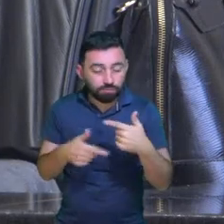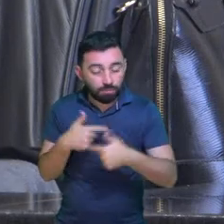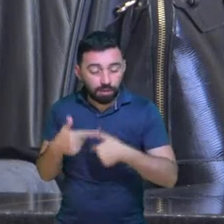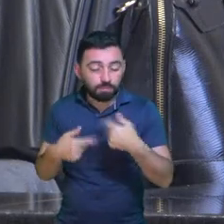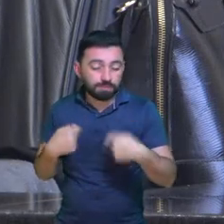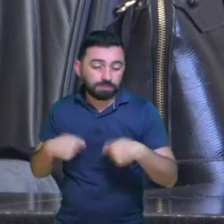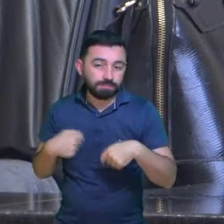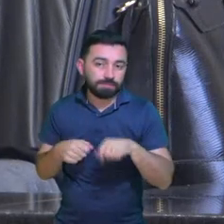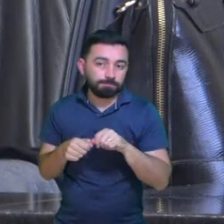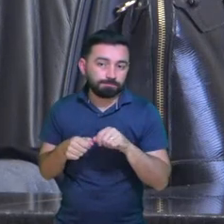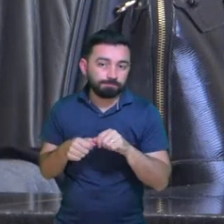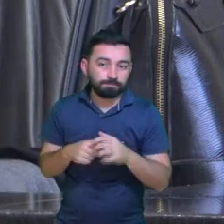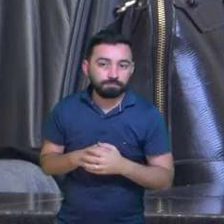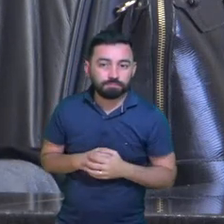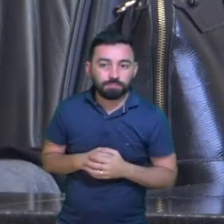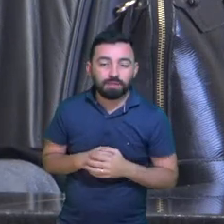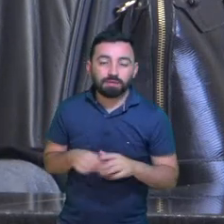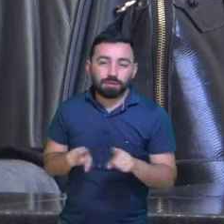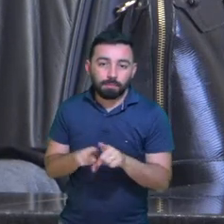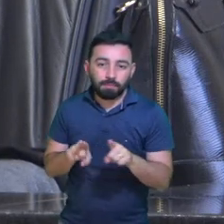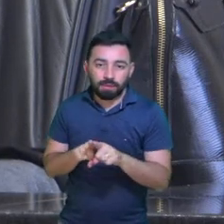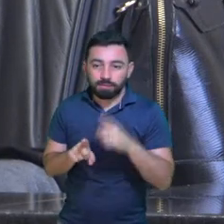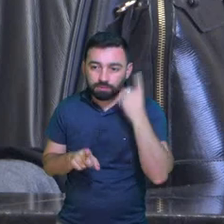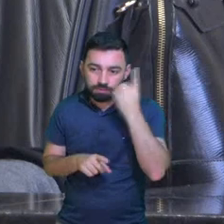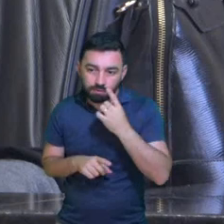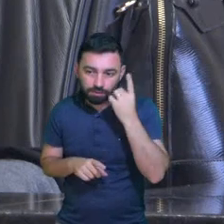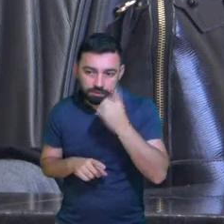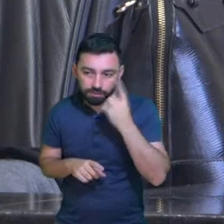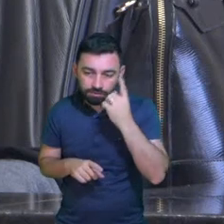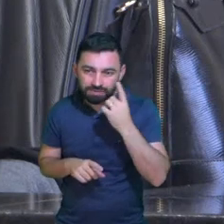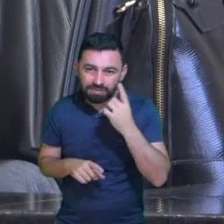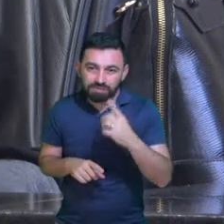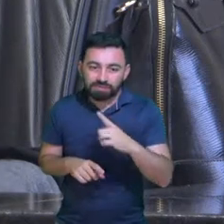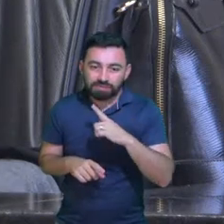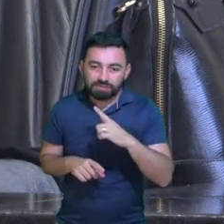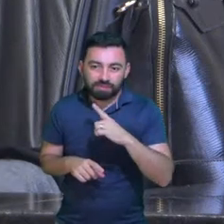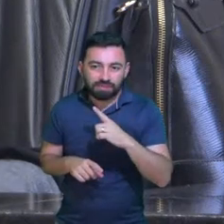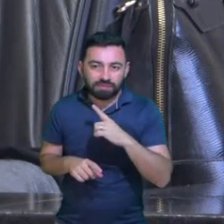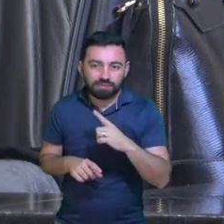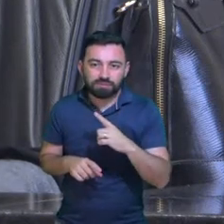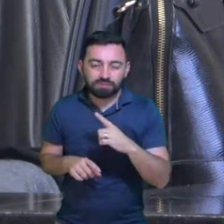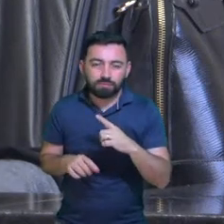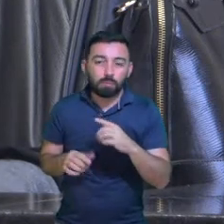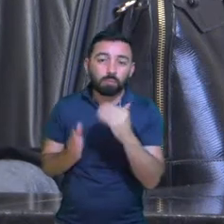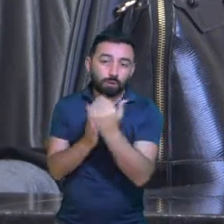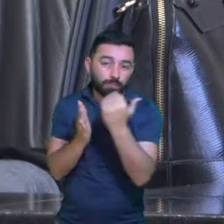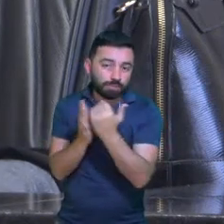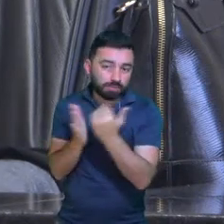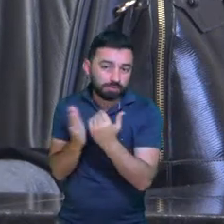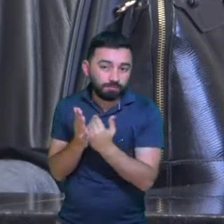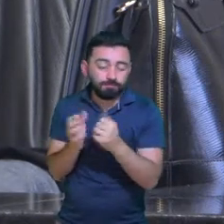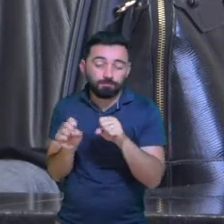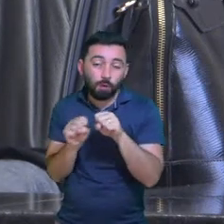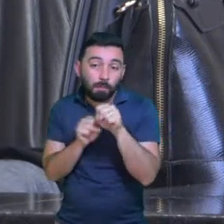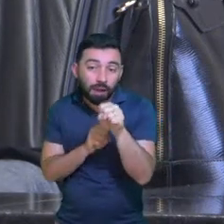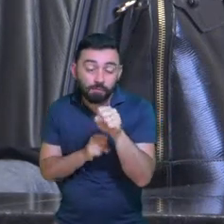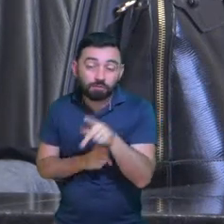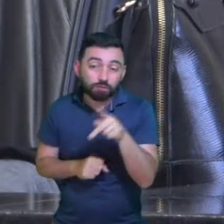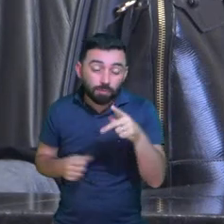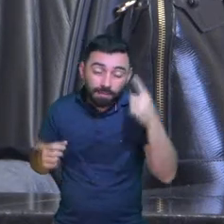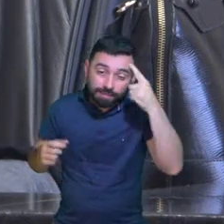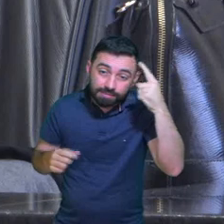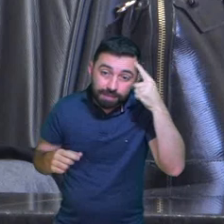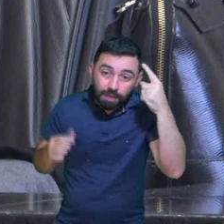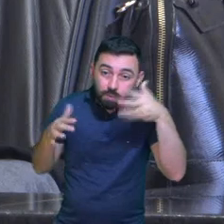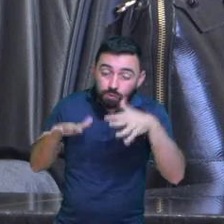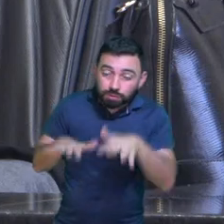feito outra coisa deputado que não dá para pensar sem fazer um um uma programação para formar professores sem pensar na educação inclusiva que você